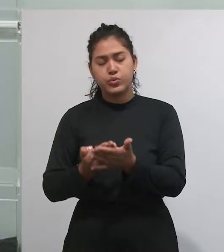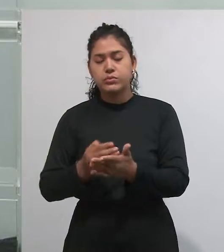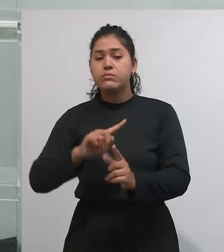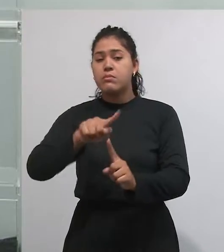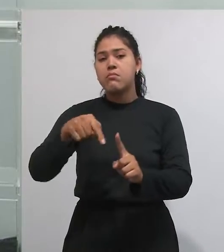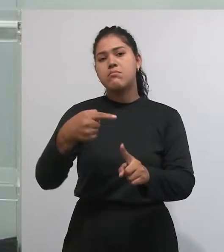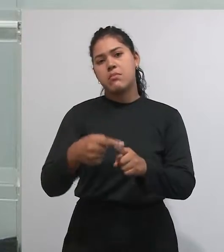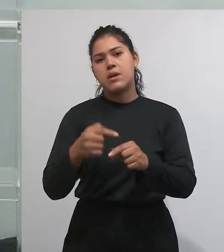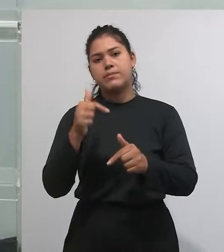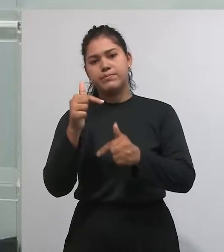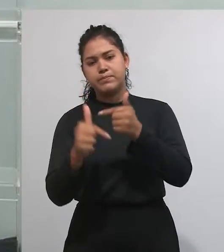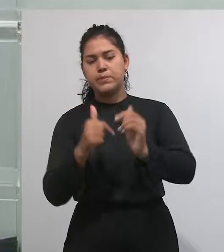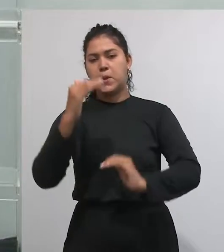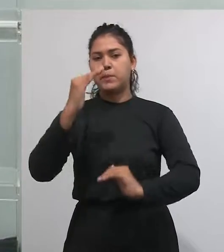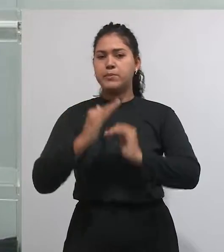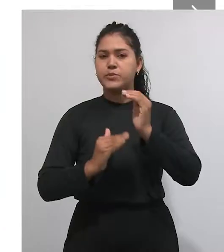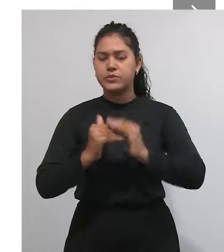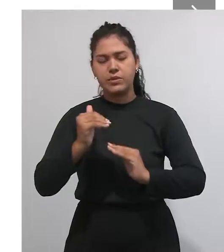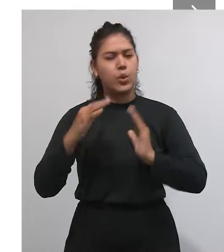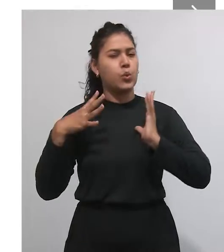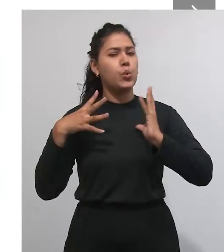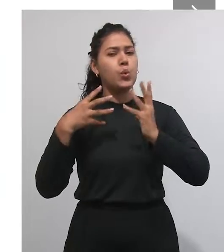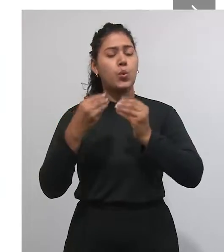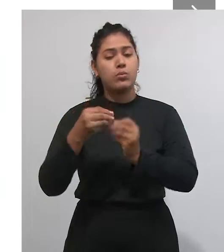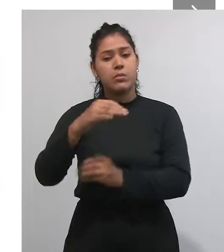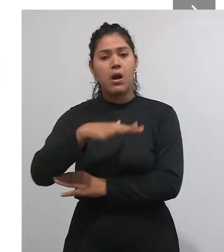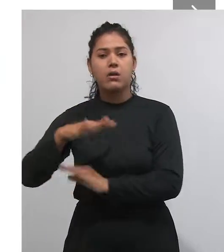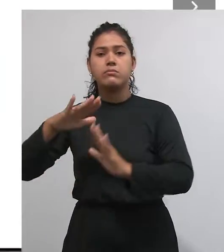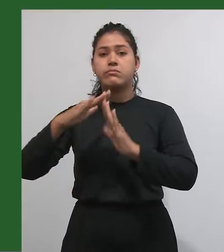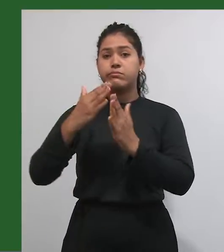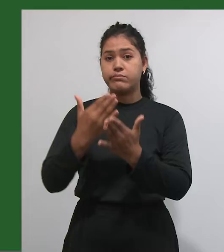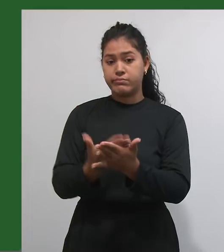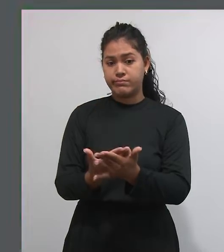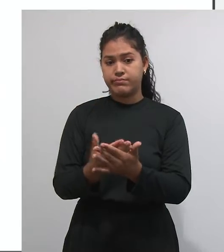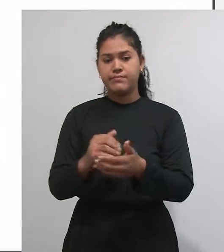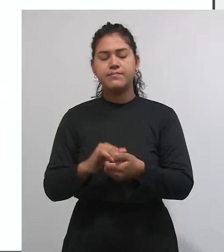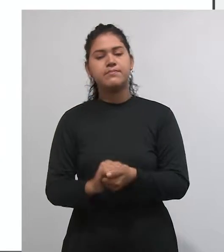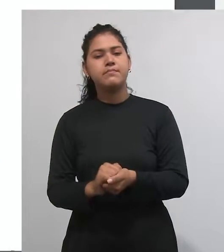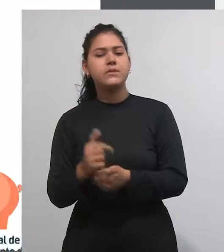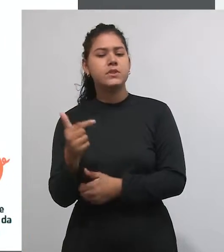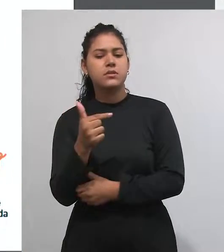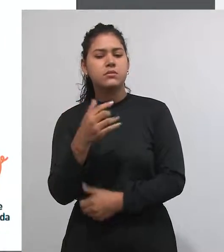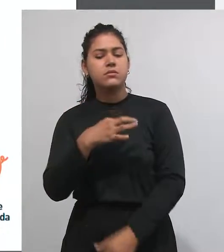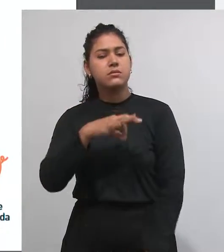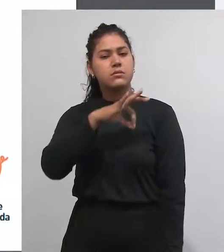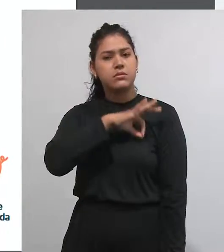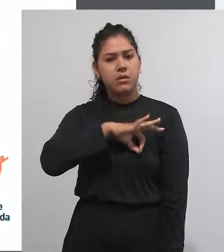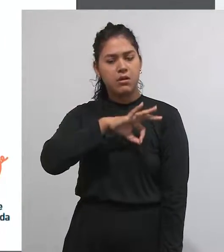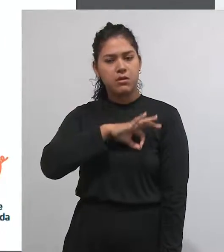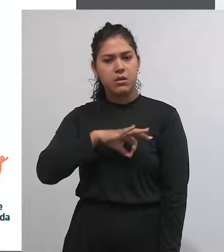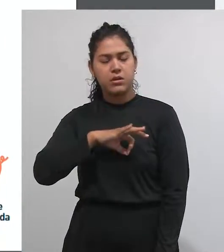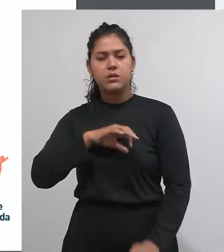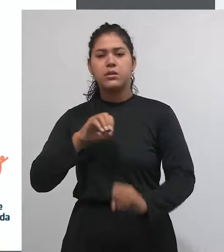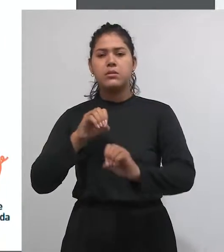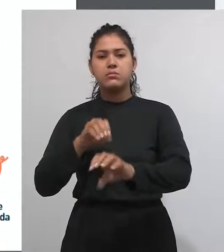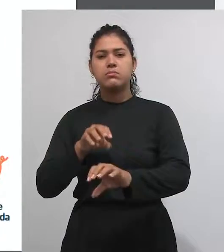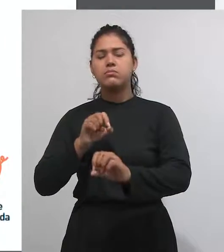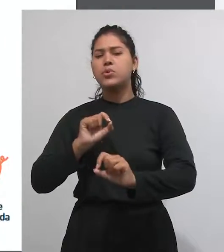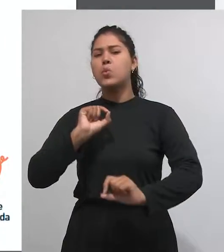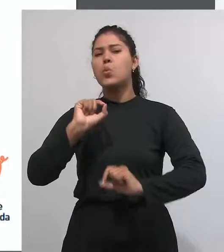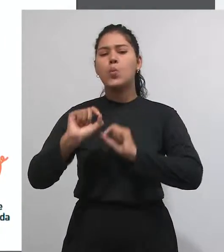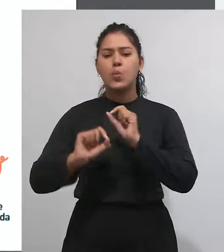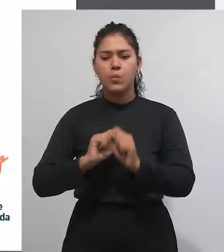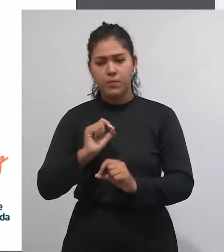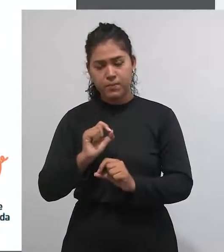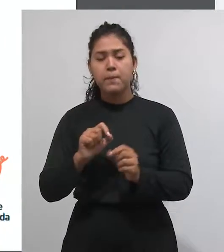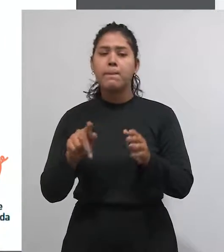professores, dos servidores da educação. Depois você tem o salário e educação. No salário e educação, você tem um outro esquema aqui do